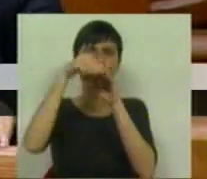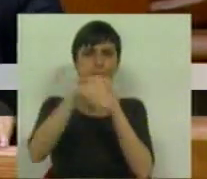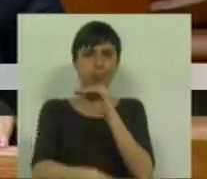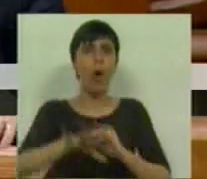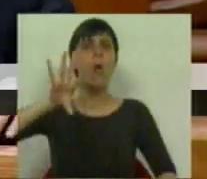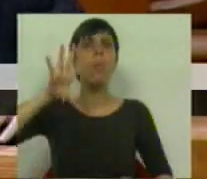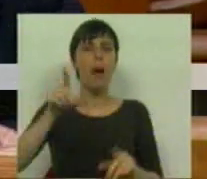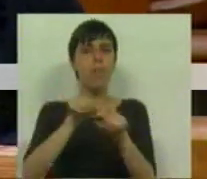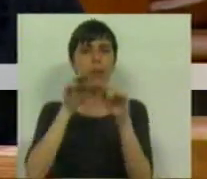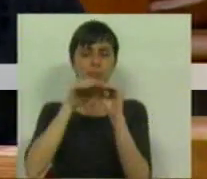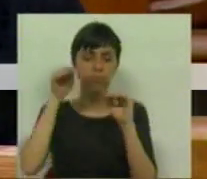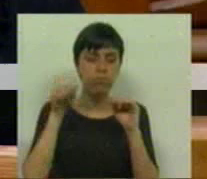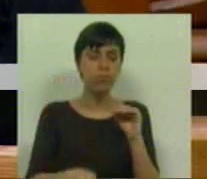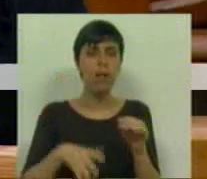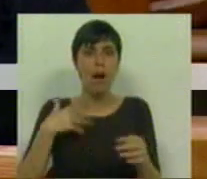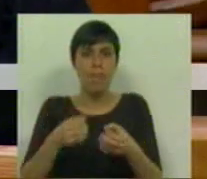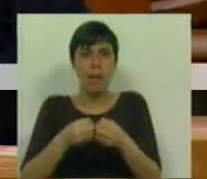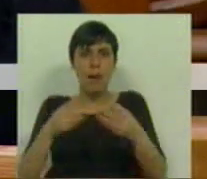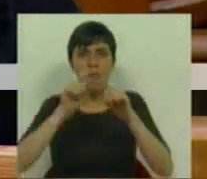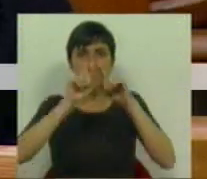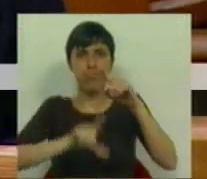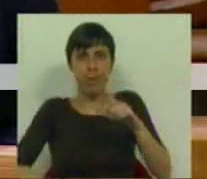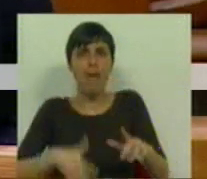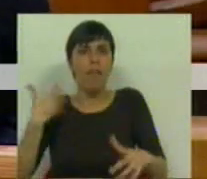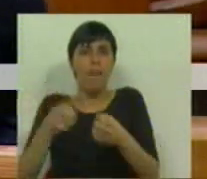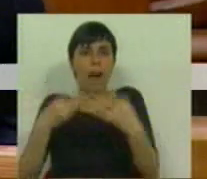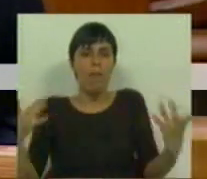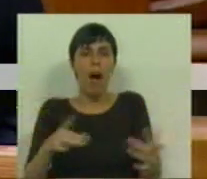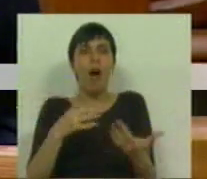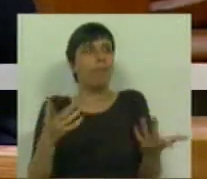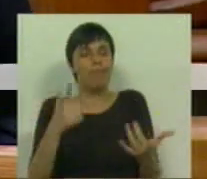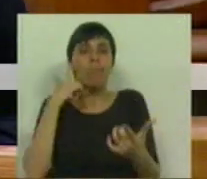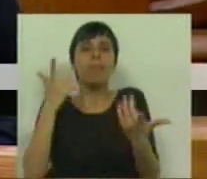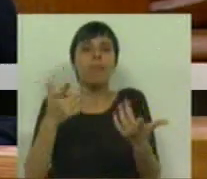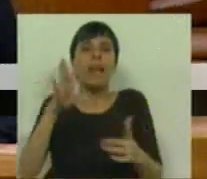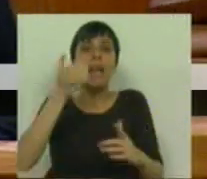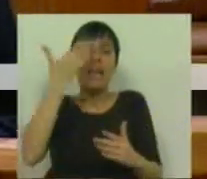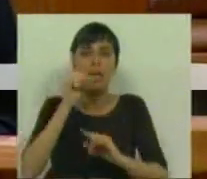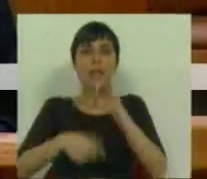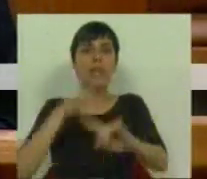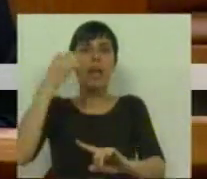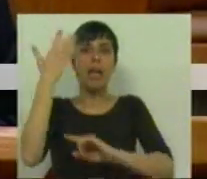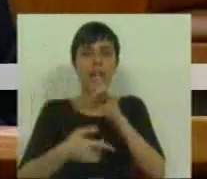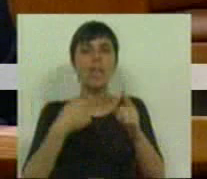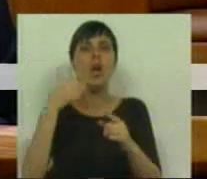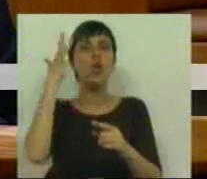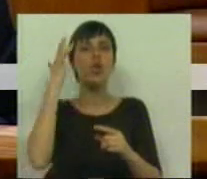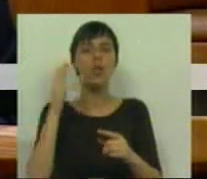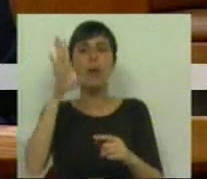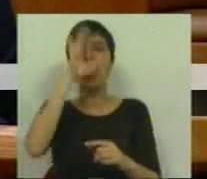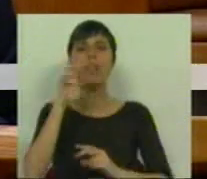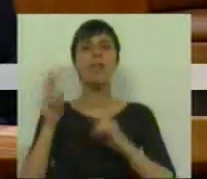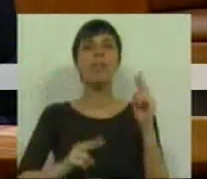país numa recessão crescente e teimando em desmentir quinzenalmente os números de Vítor